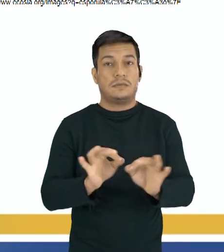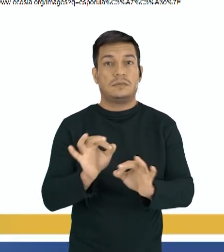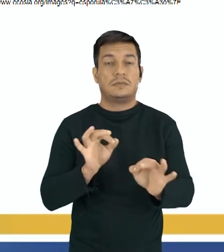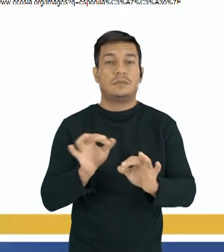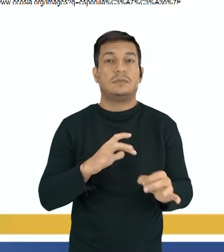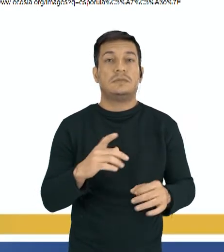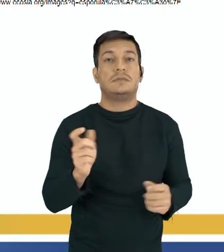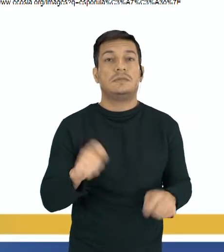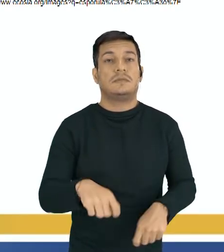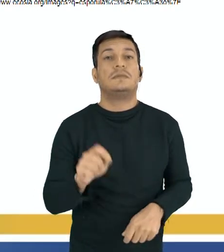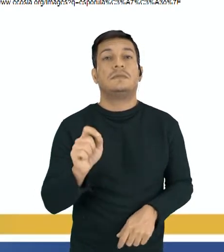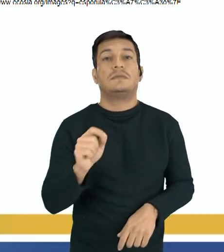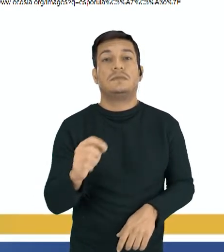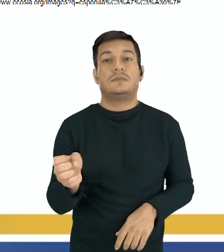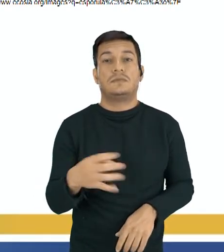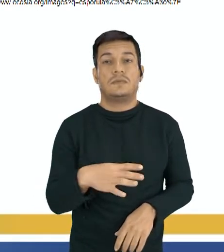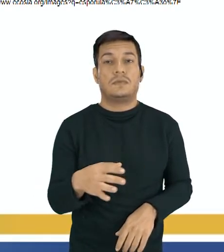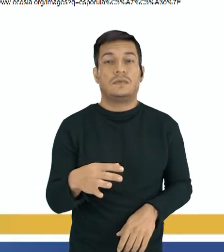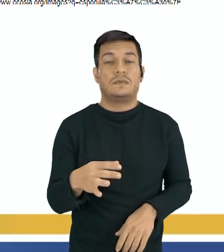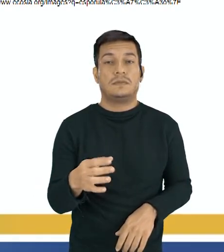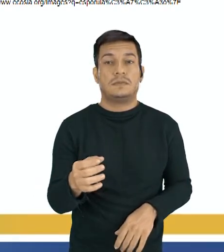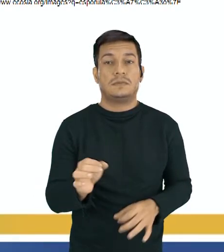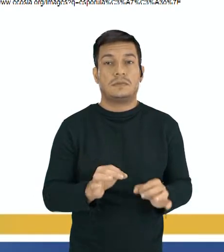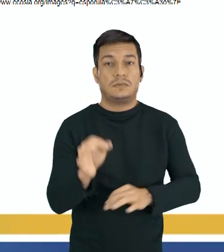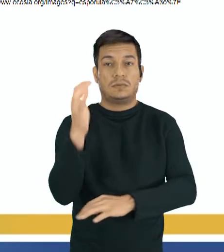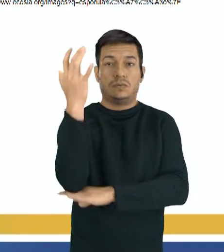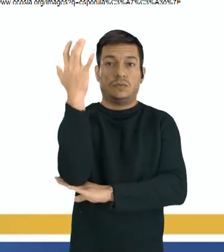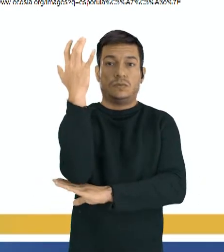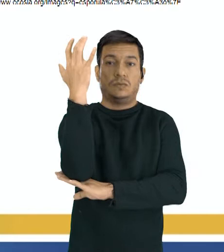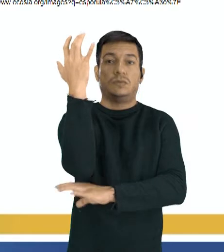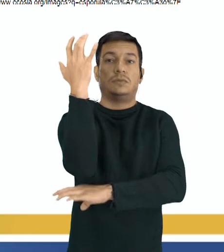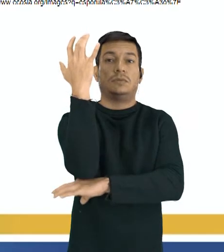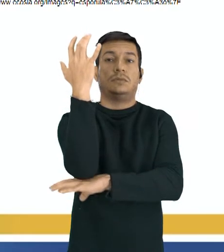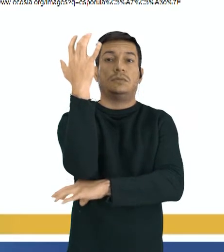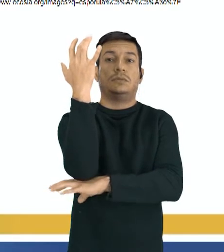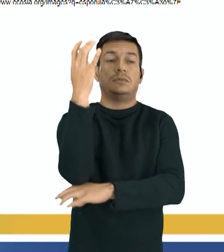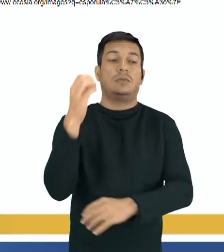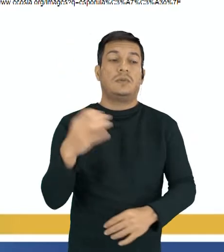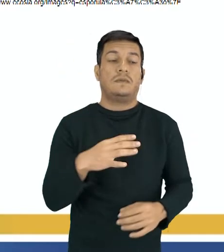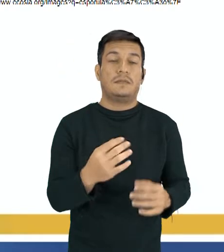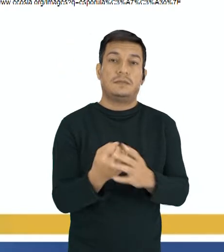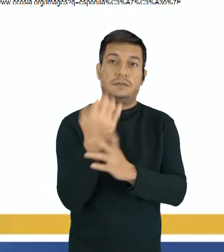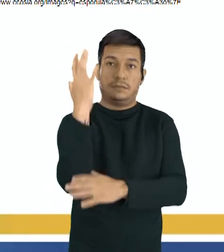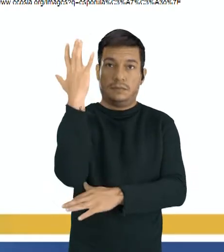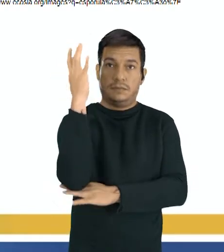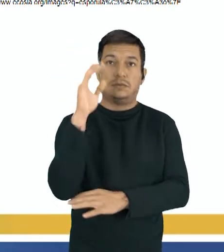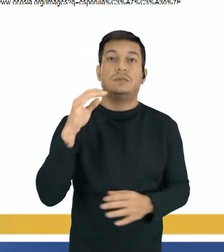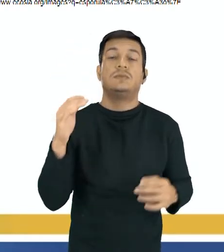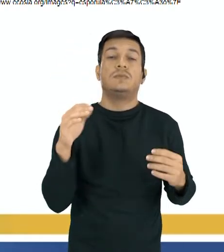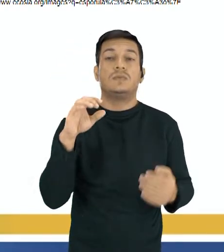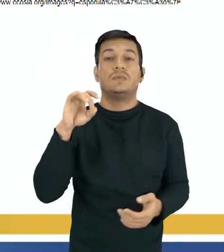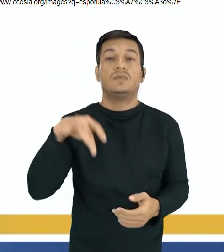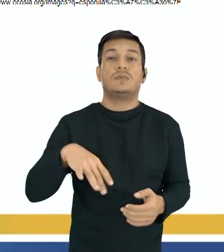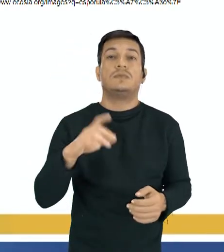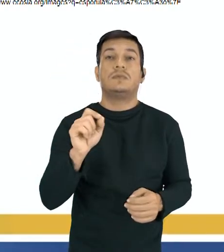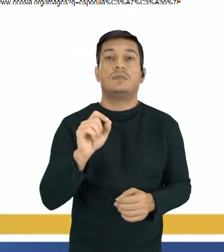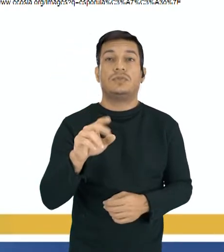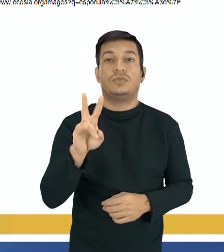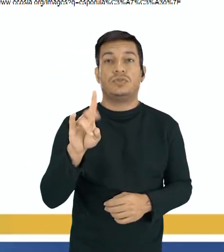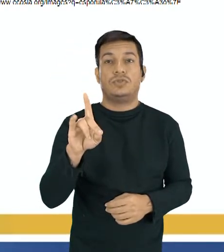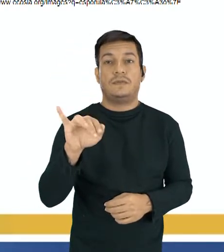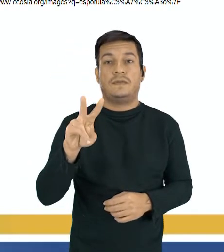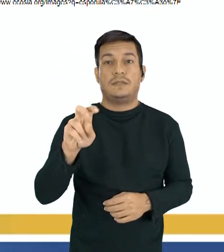eles têm a capacidade de formar novas estruturas que dão origem a novas plantas. E, por último, a divisão